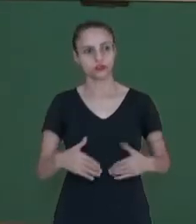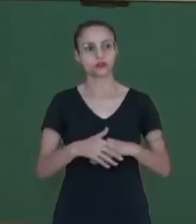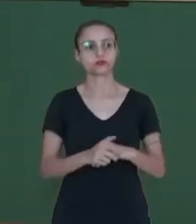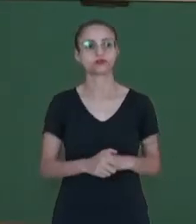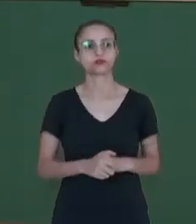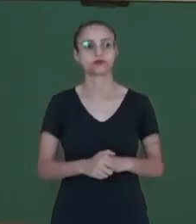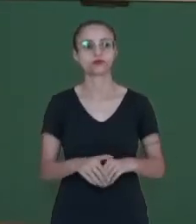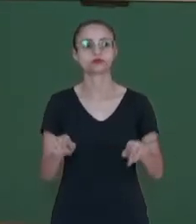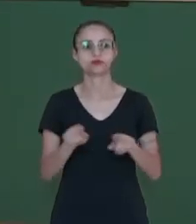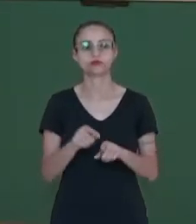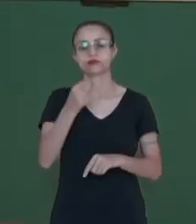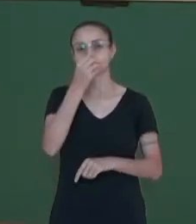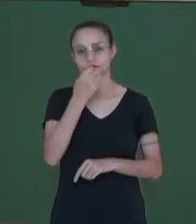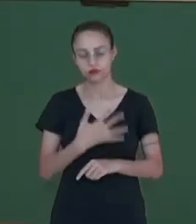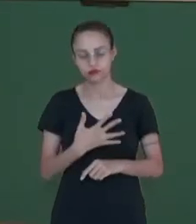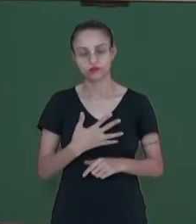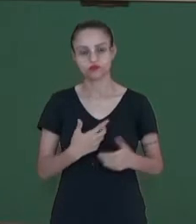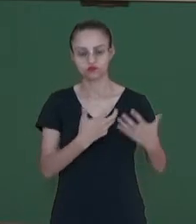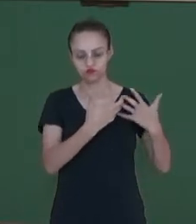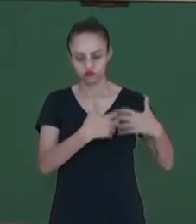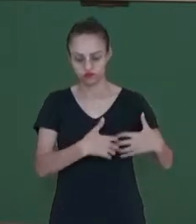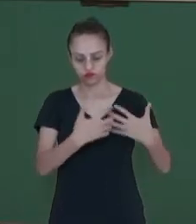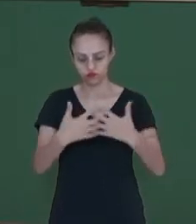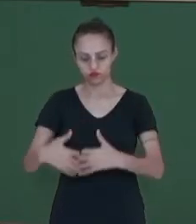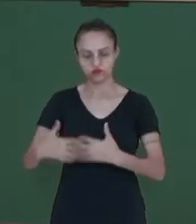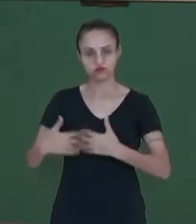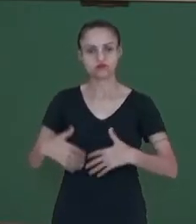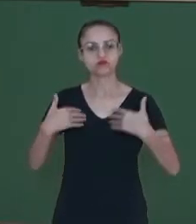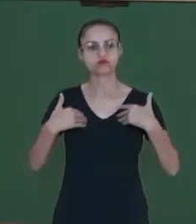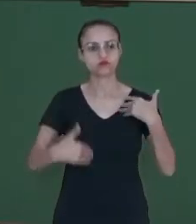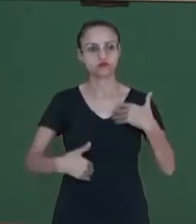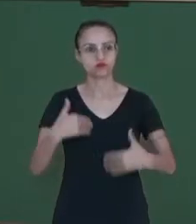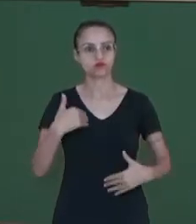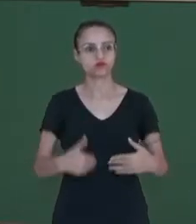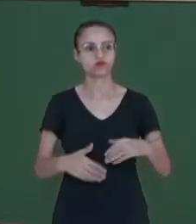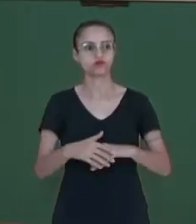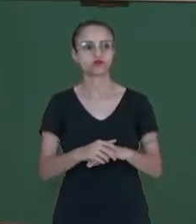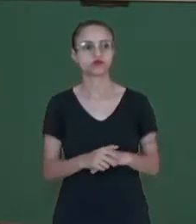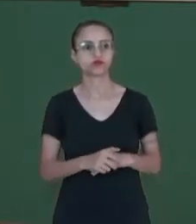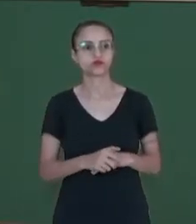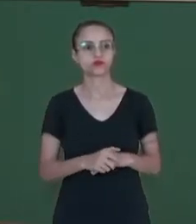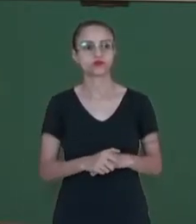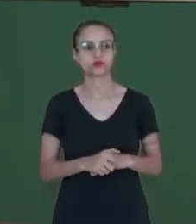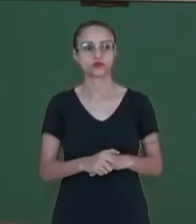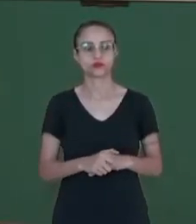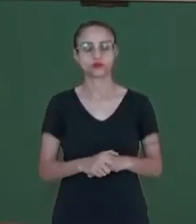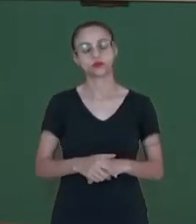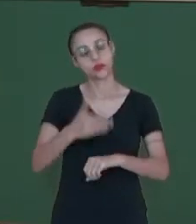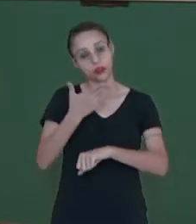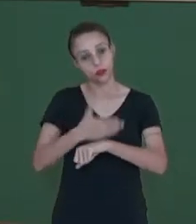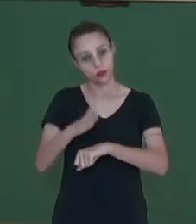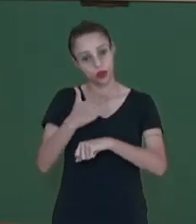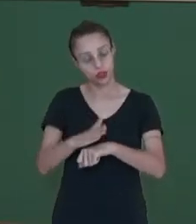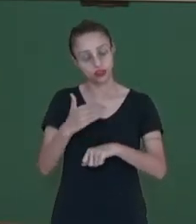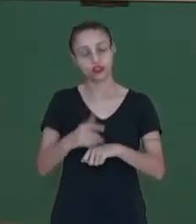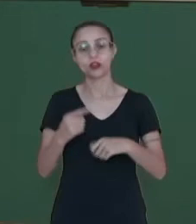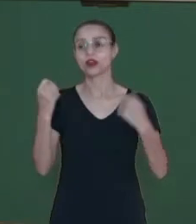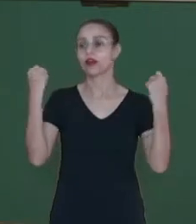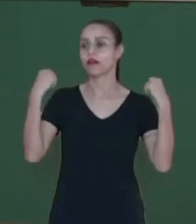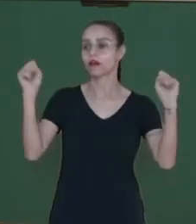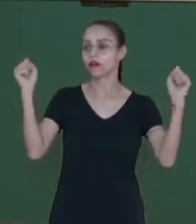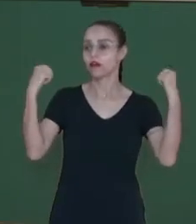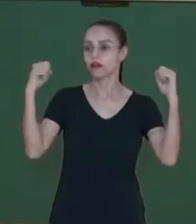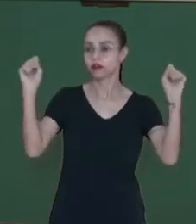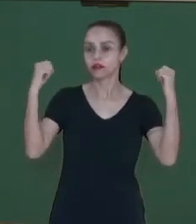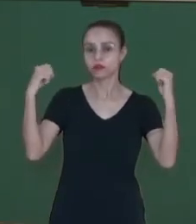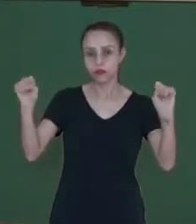E bom desempenho das funções orgânicas. Bom desempenho do corpo, né? Do corpo inteiro. É praticado em academias e ao ar